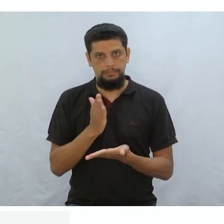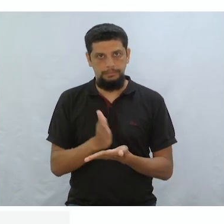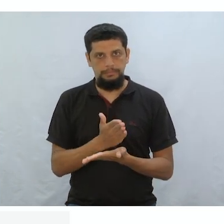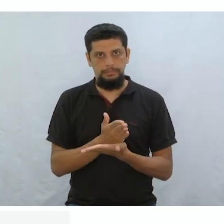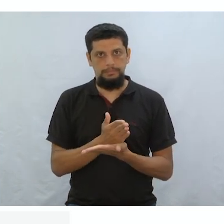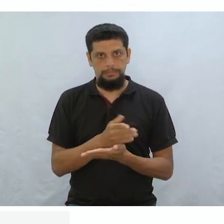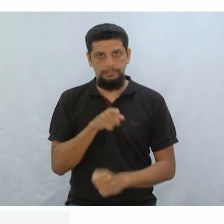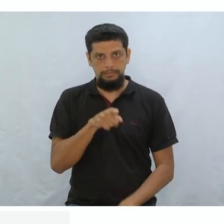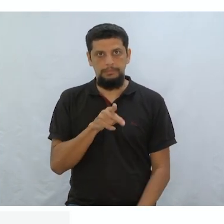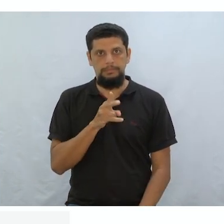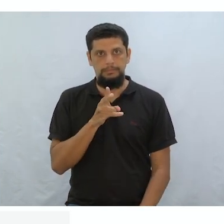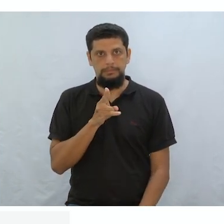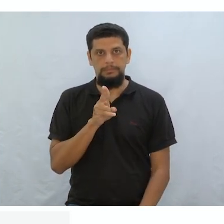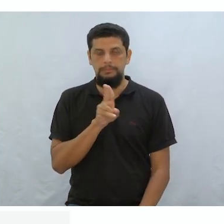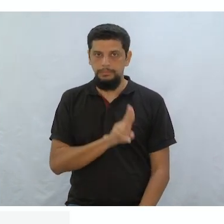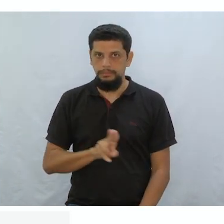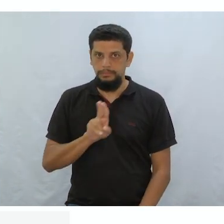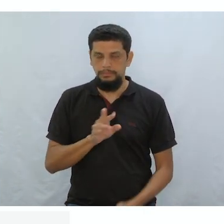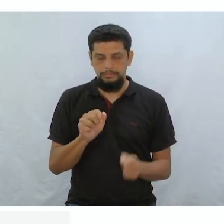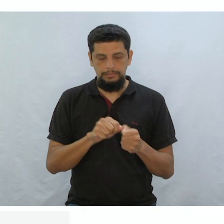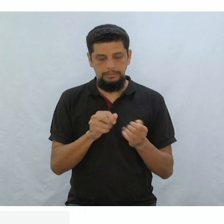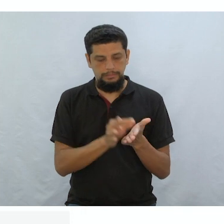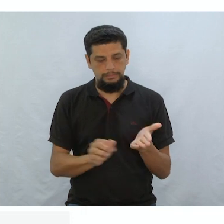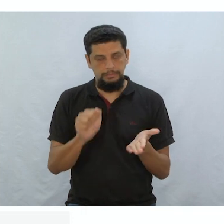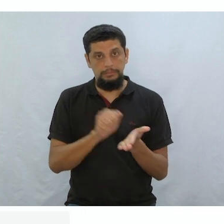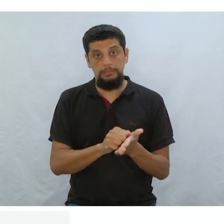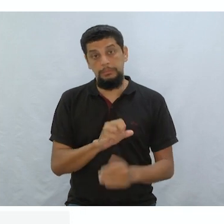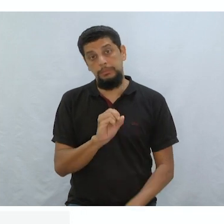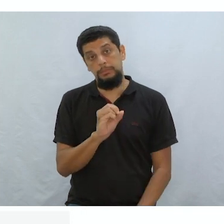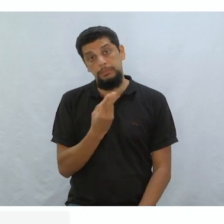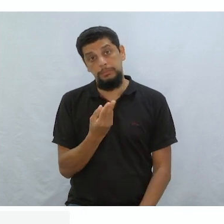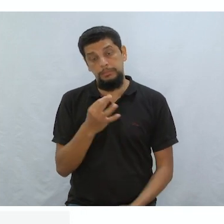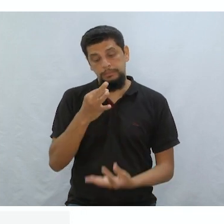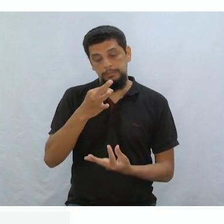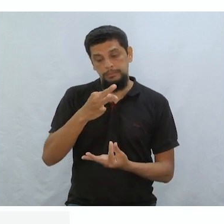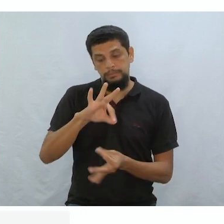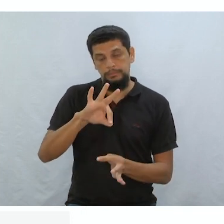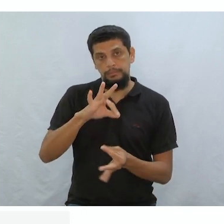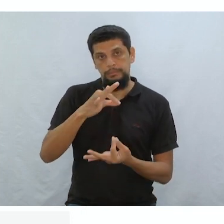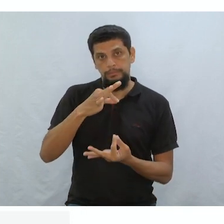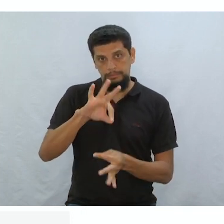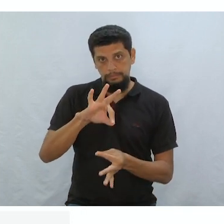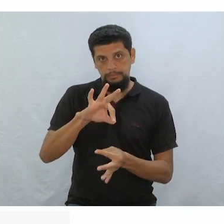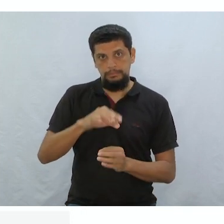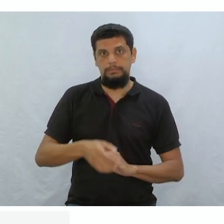Caderno, que você já utiliza, né, para os registros, ou uma folha.